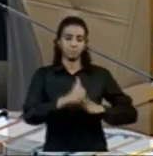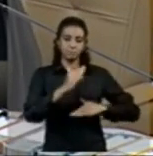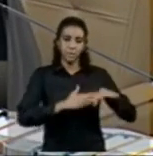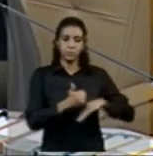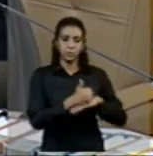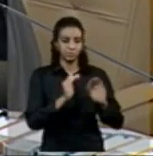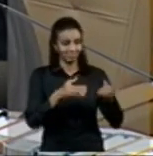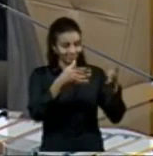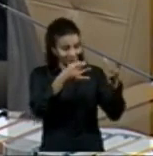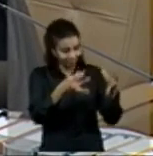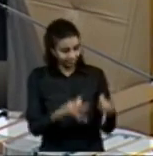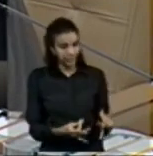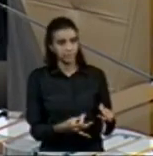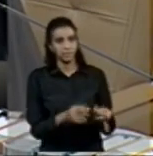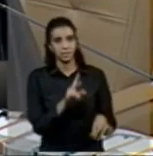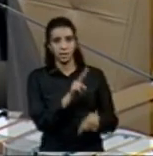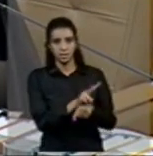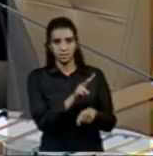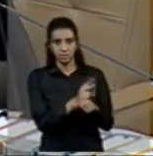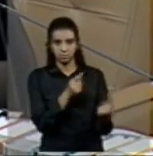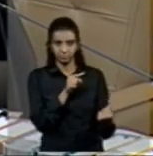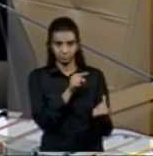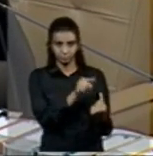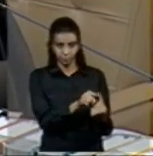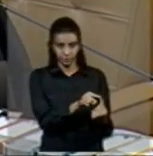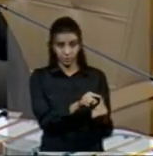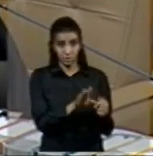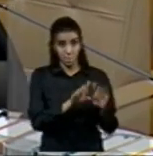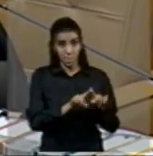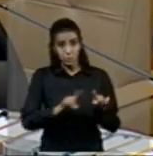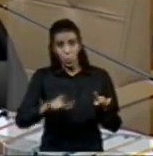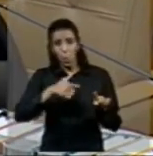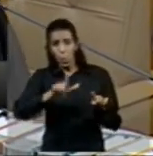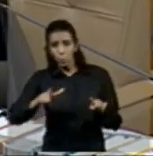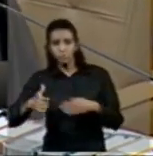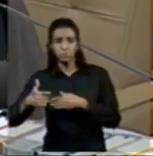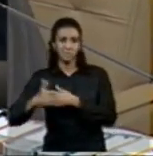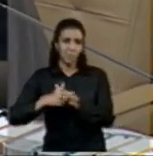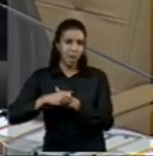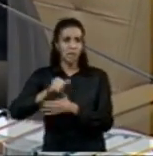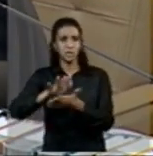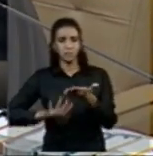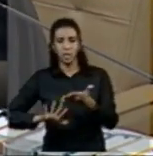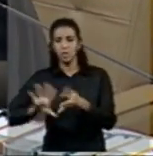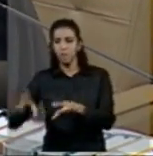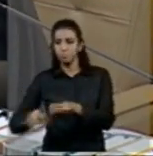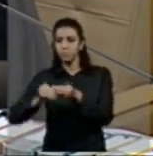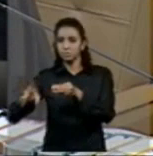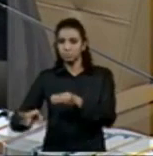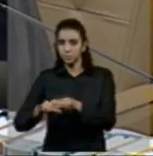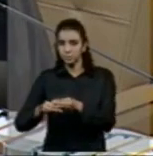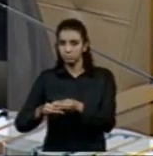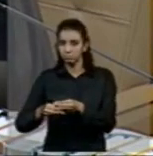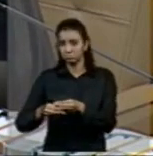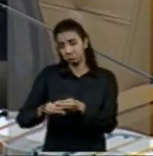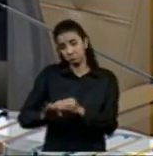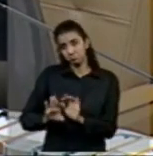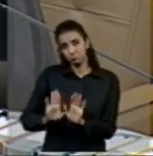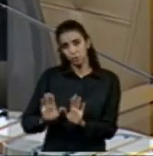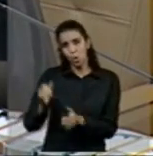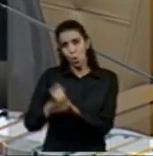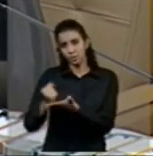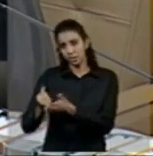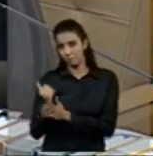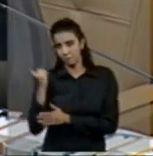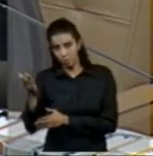com externalização daquelas atividades acessórias ou não finalísticas. É a partir